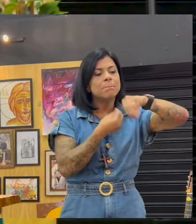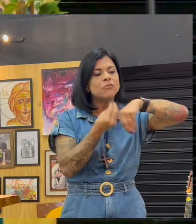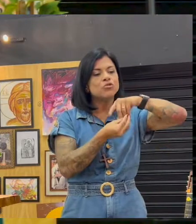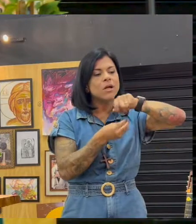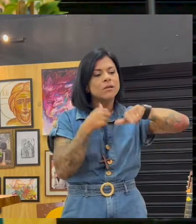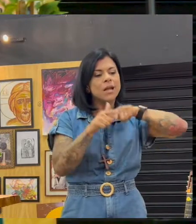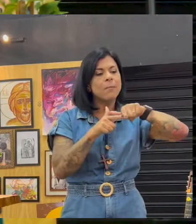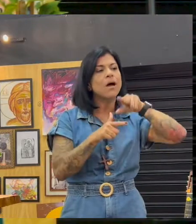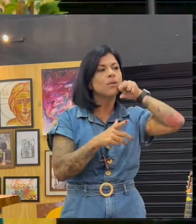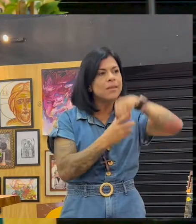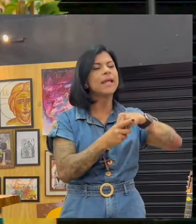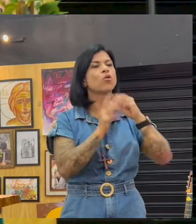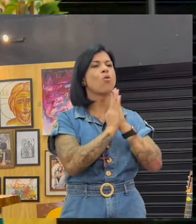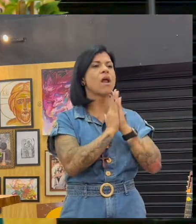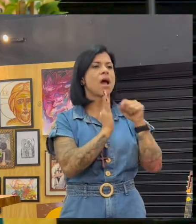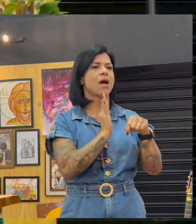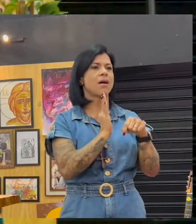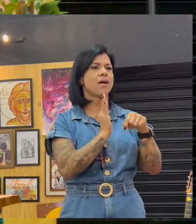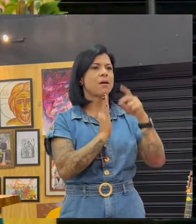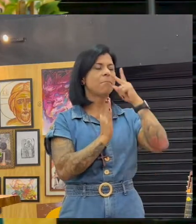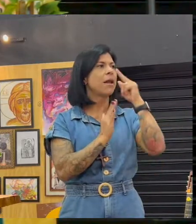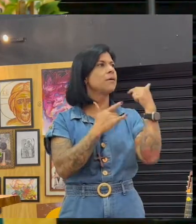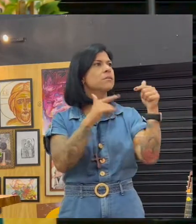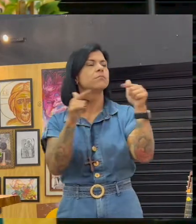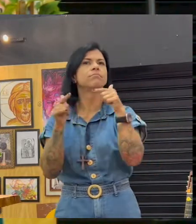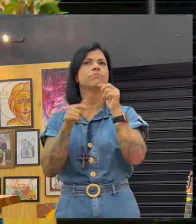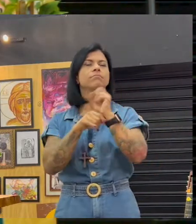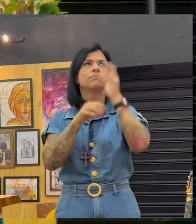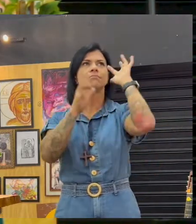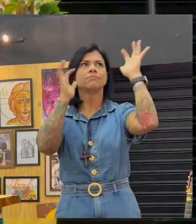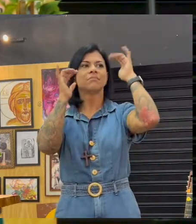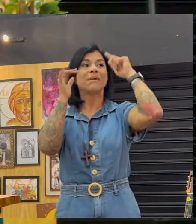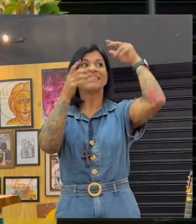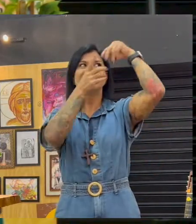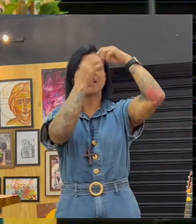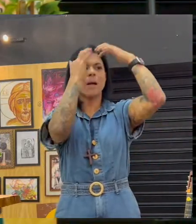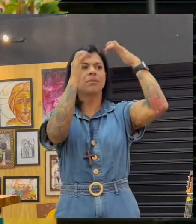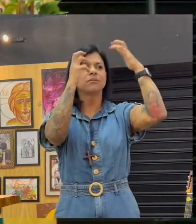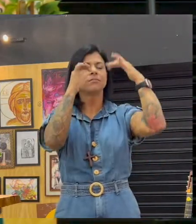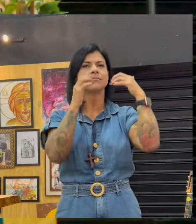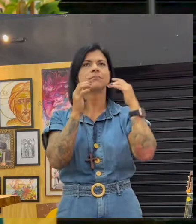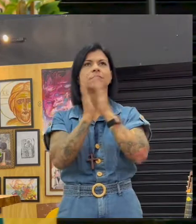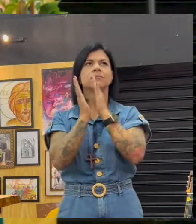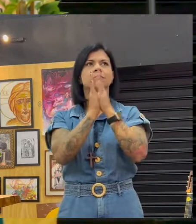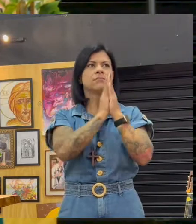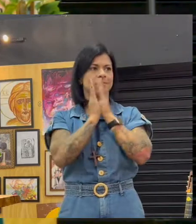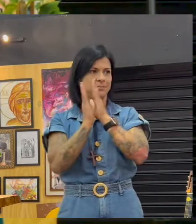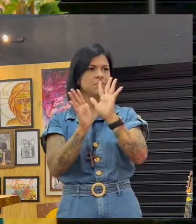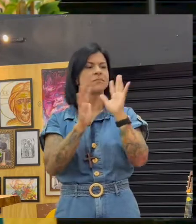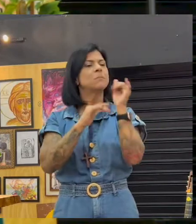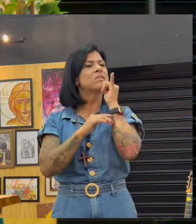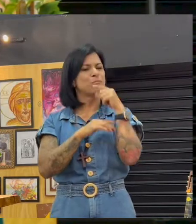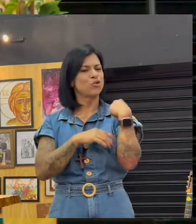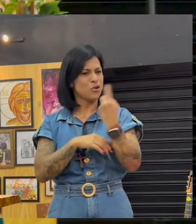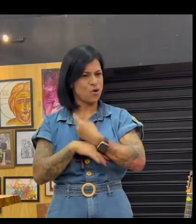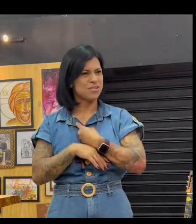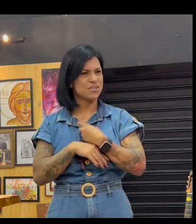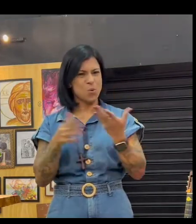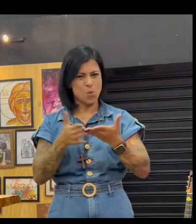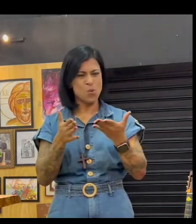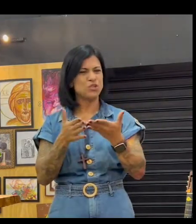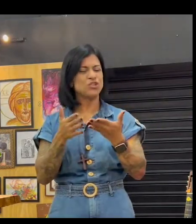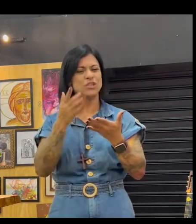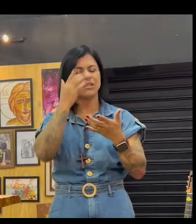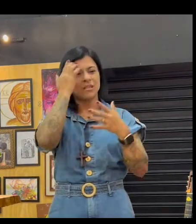trabalho. Por conta da exploração do trabalho, né, do sistema que a gente vive hoje, nós temos